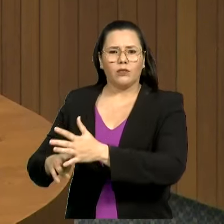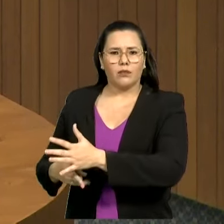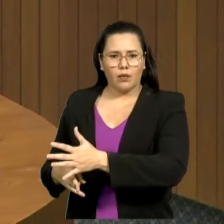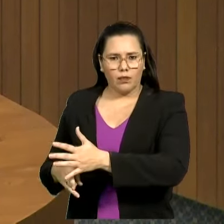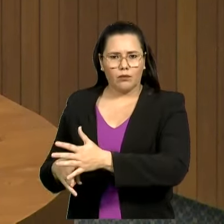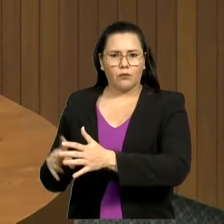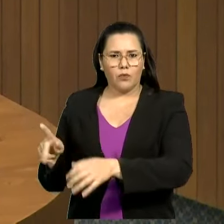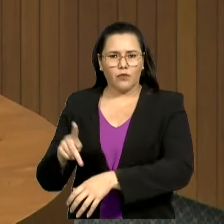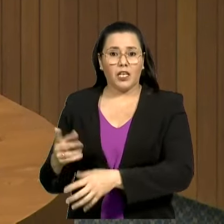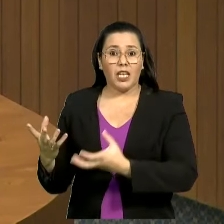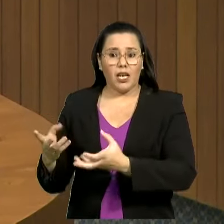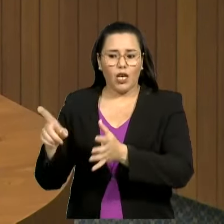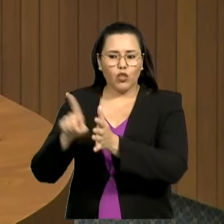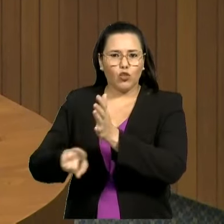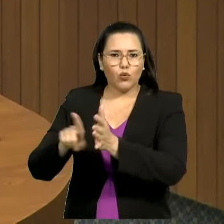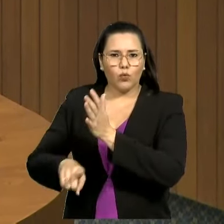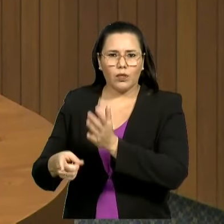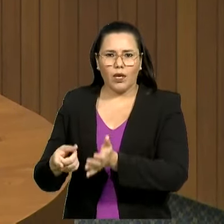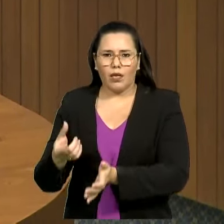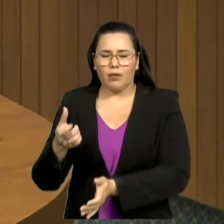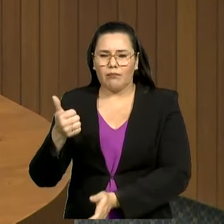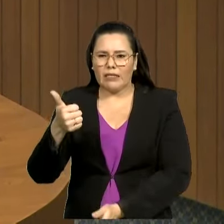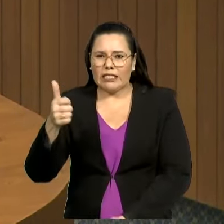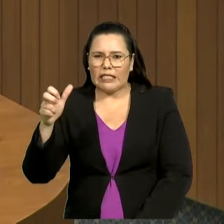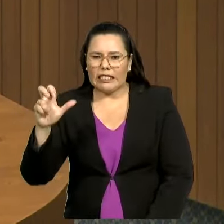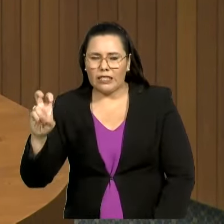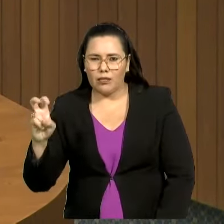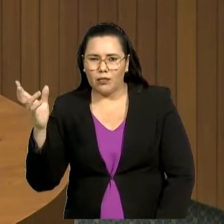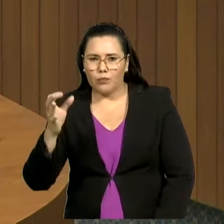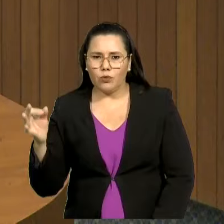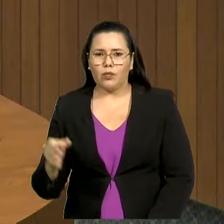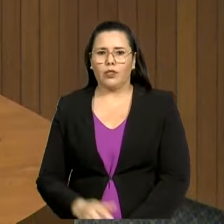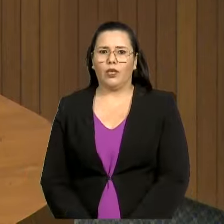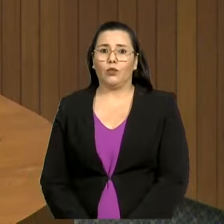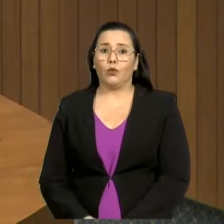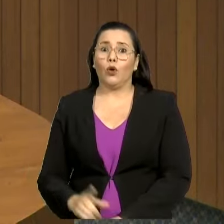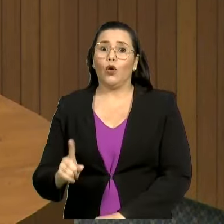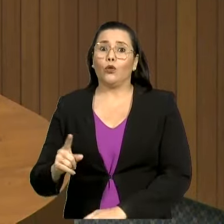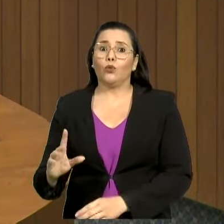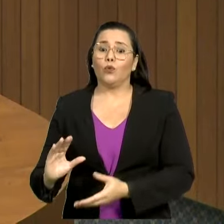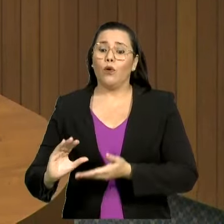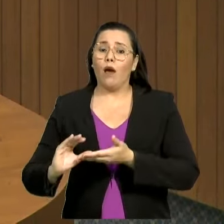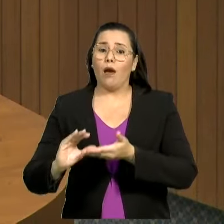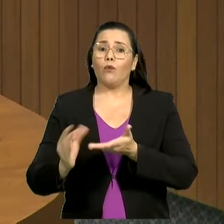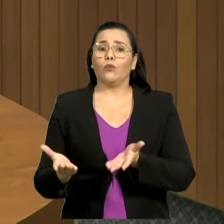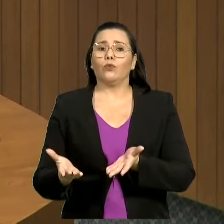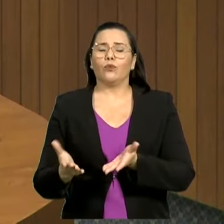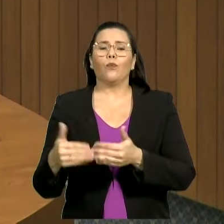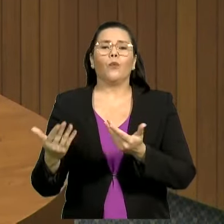advocatícios da parcela dos 60% do Fundef vinculada aos profissionais do magistério.